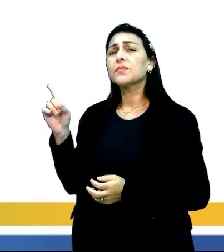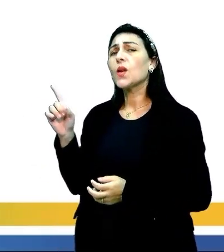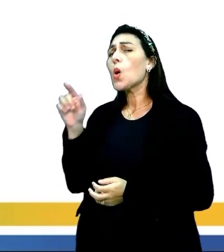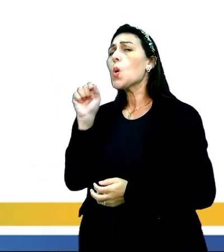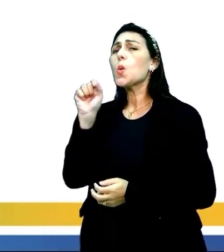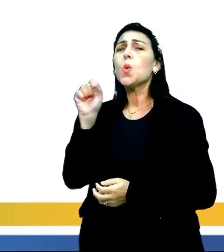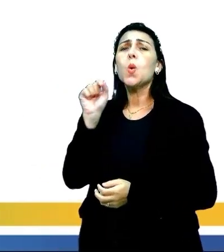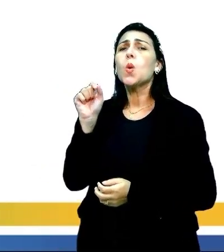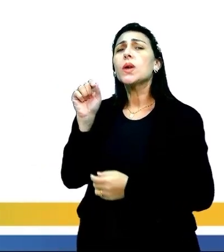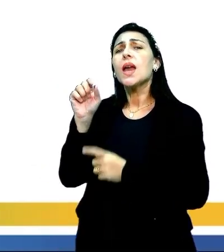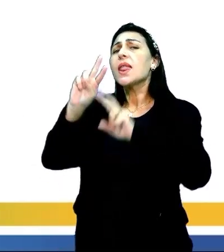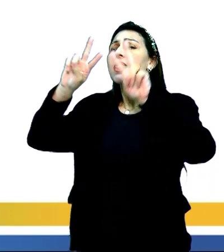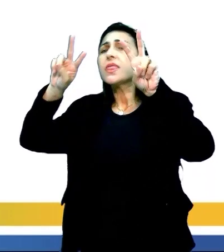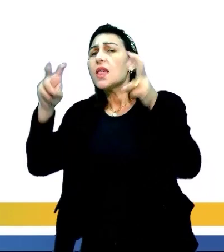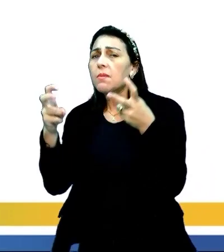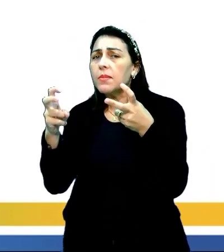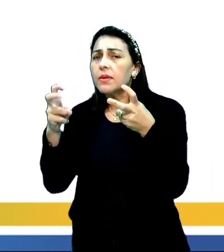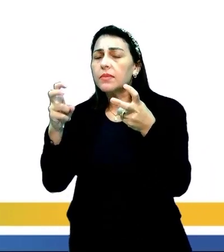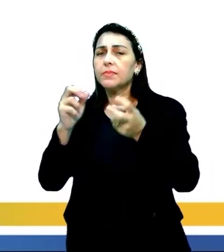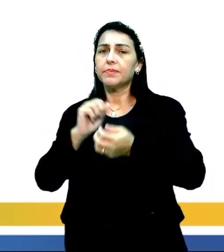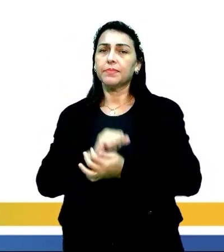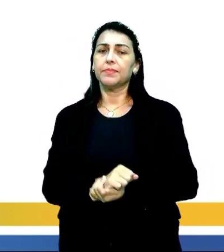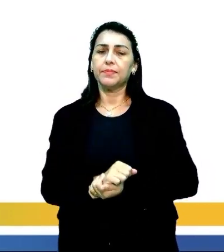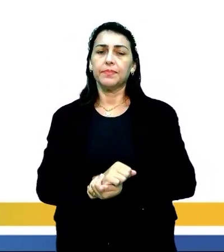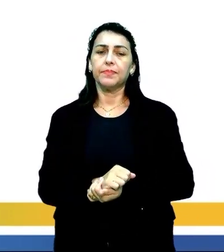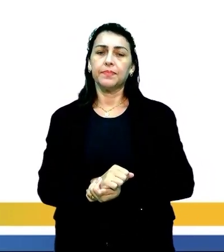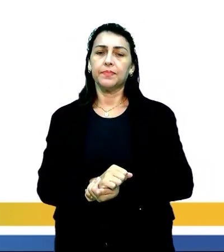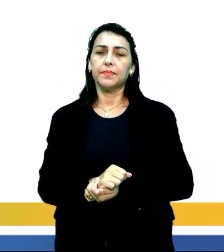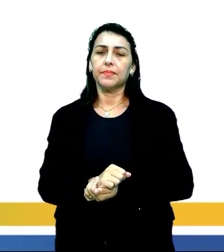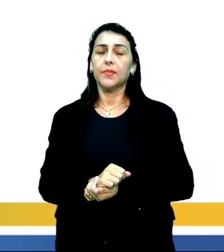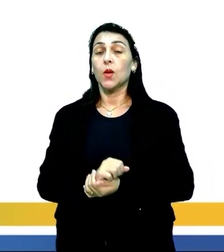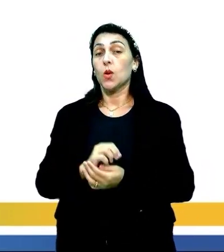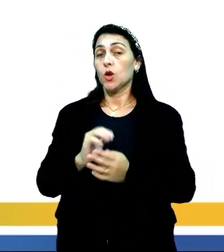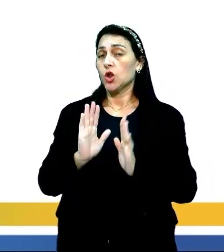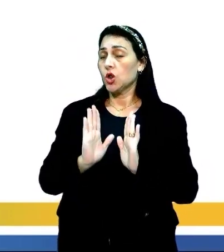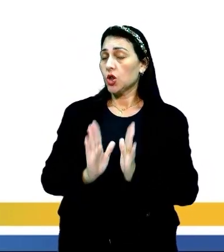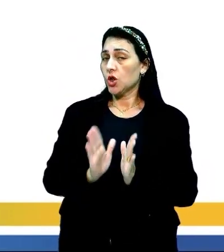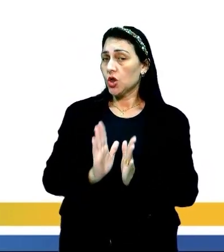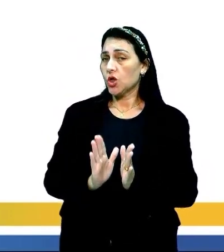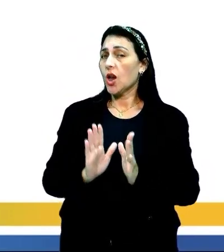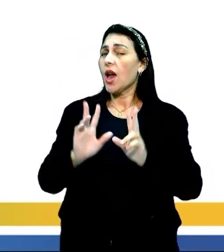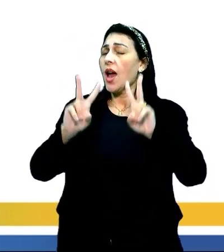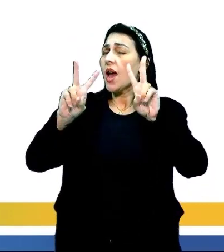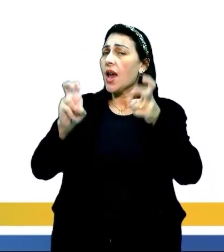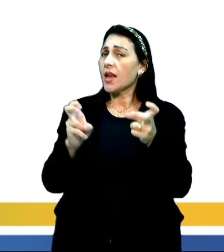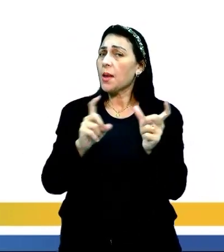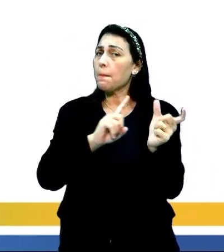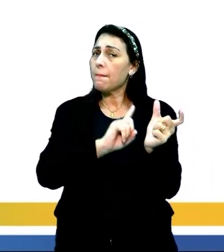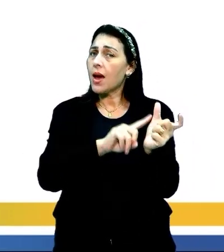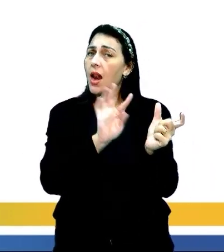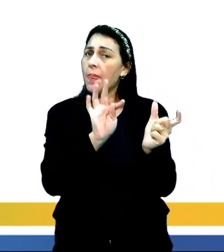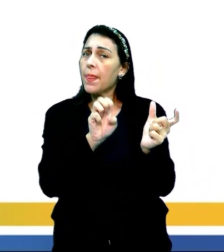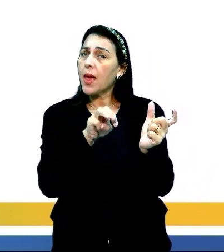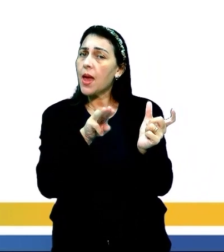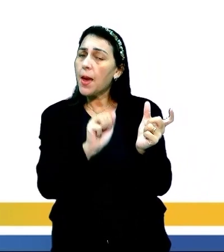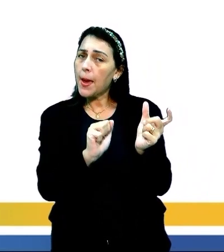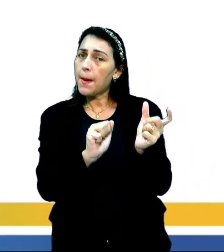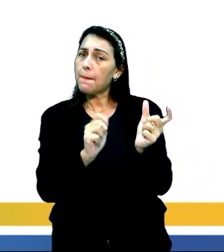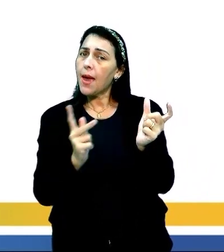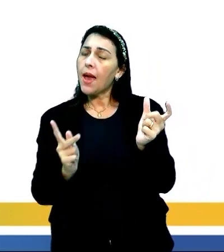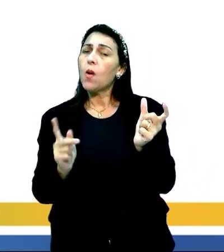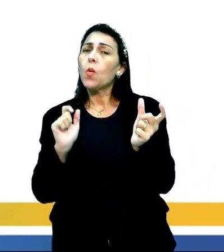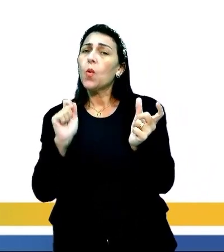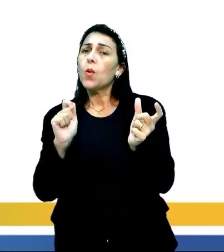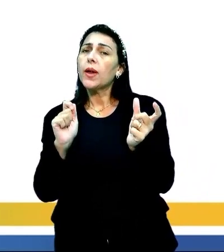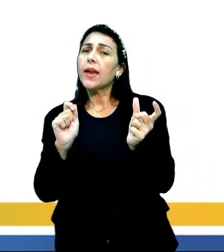E aí, o que seria um tema, né, gente? O que é um tema? Todo mundo já ouviu falar essa palavra. Tema é um recorte